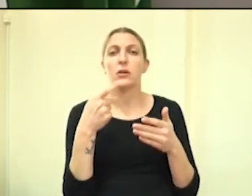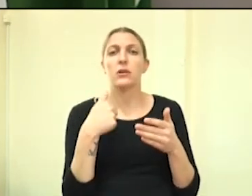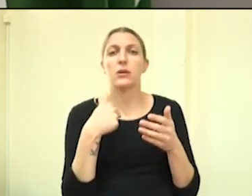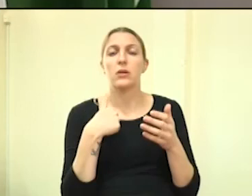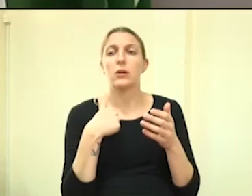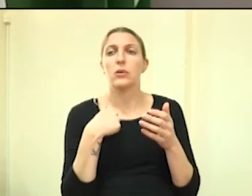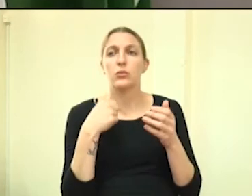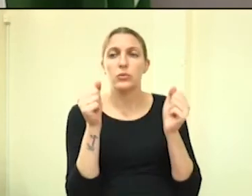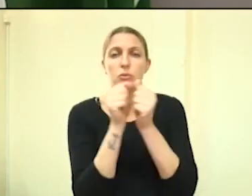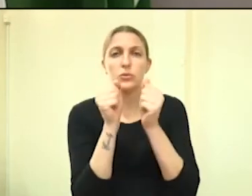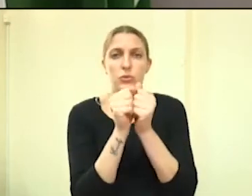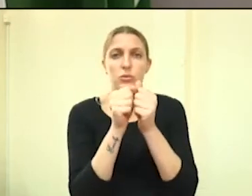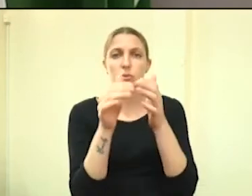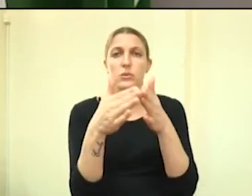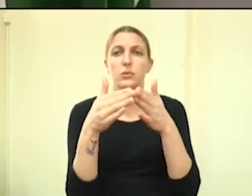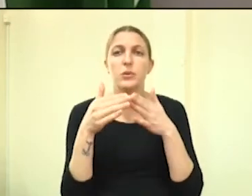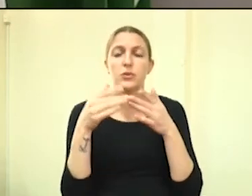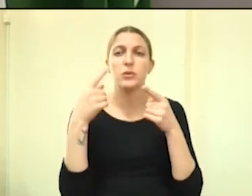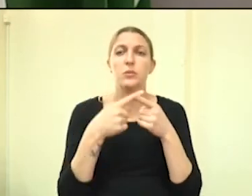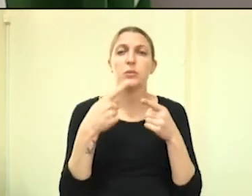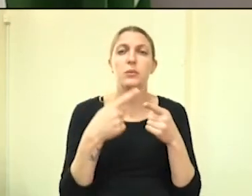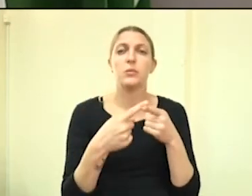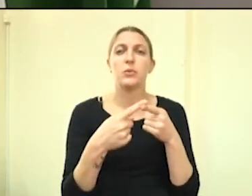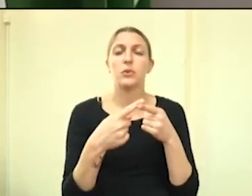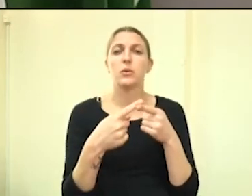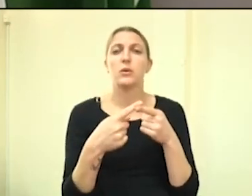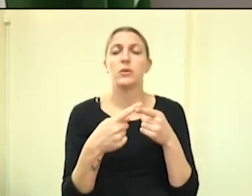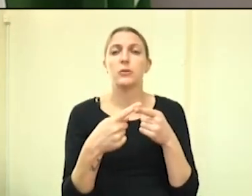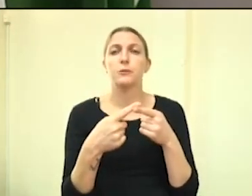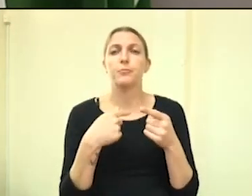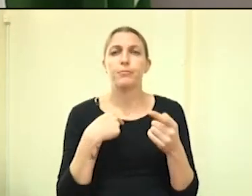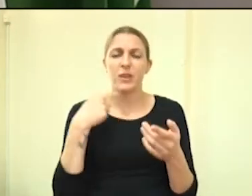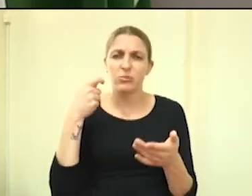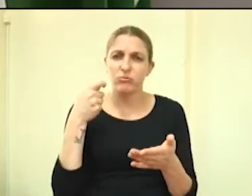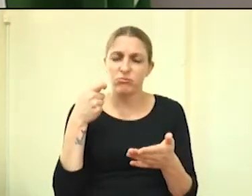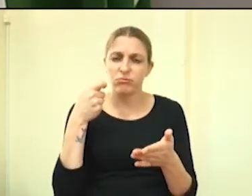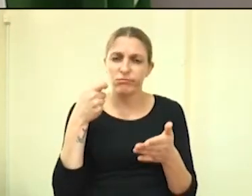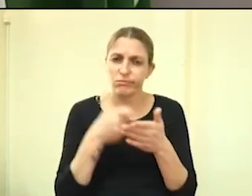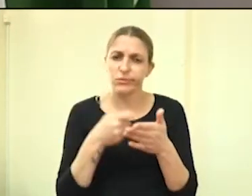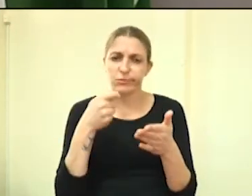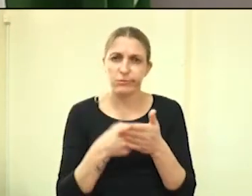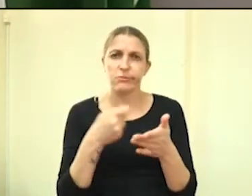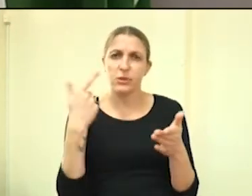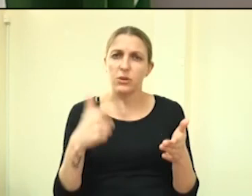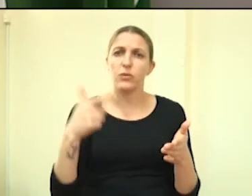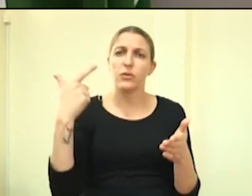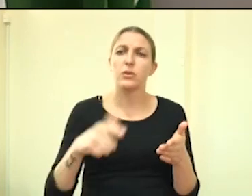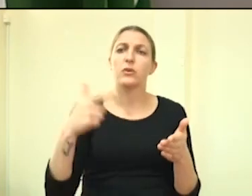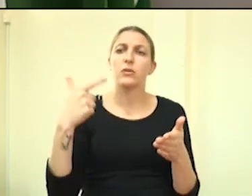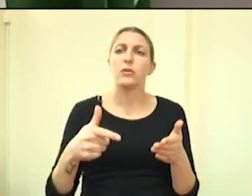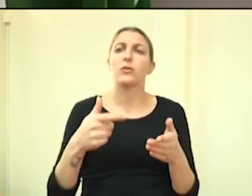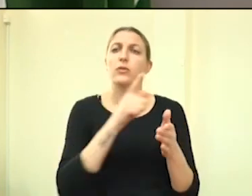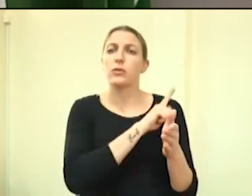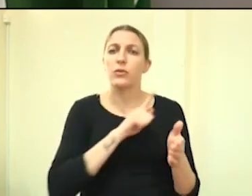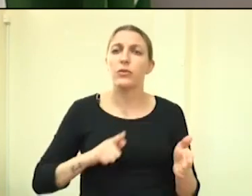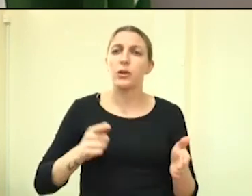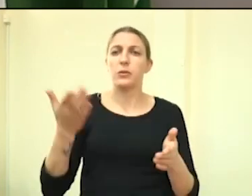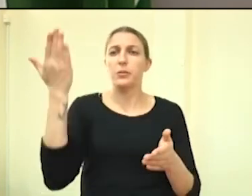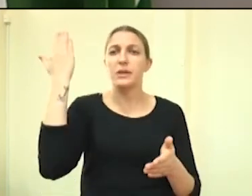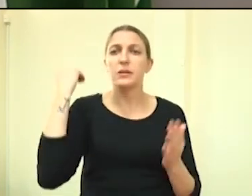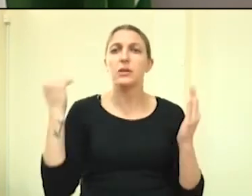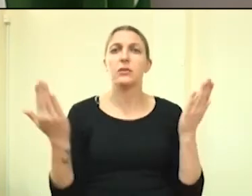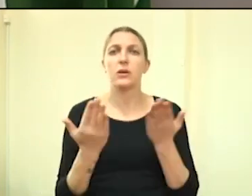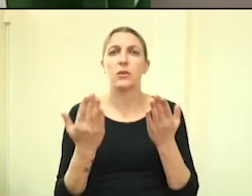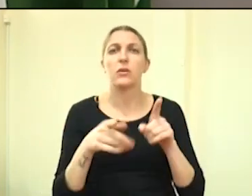uma vez que é uma das insistências que esta vereadora tem feito insistentemente em governos anteriores, e nesse aqui também, para que sejam